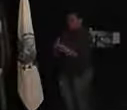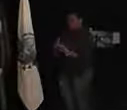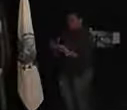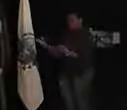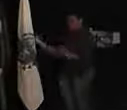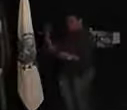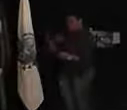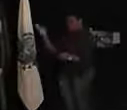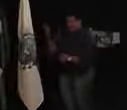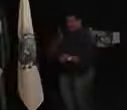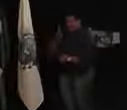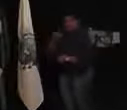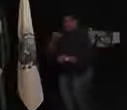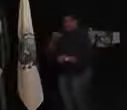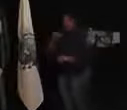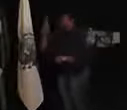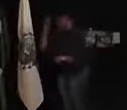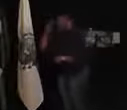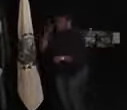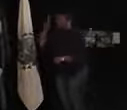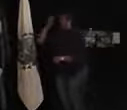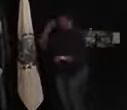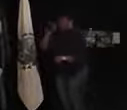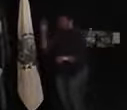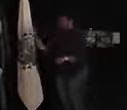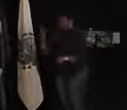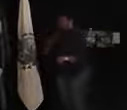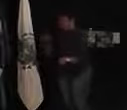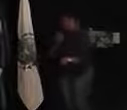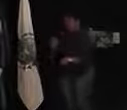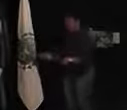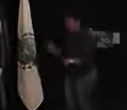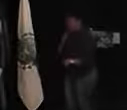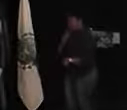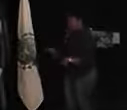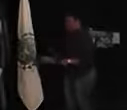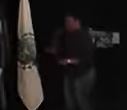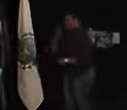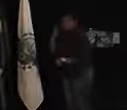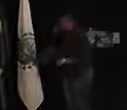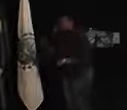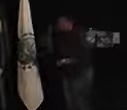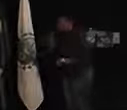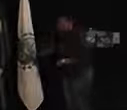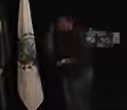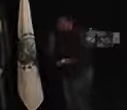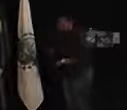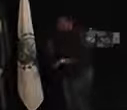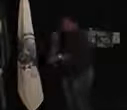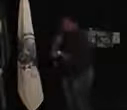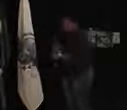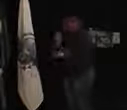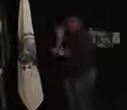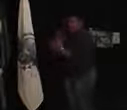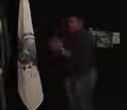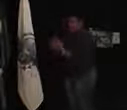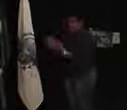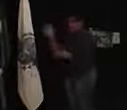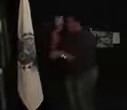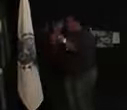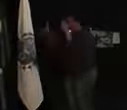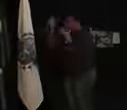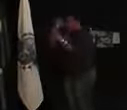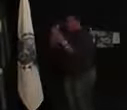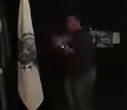a mãe todo dia para fazer reclamações do Zezinho. O Zezinho não para quieto, o Zezinho não está